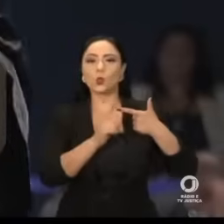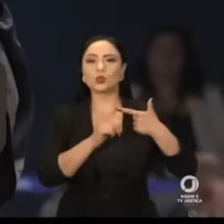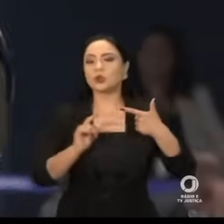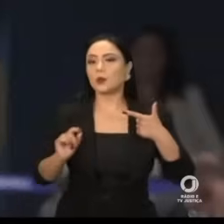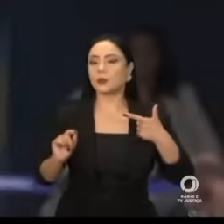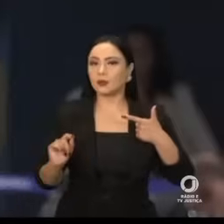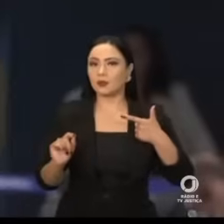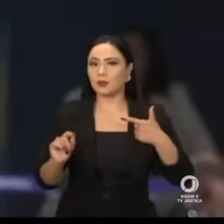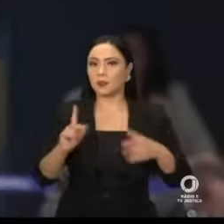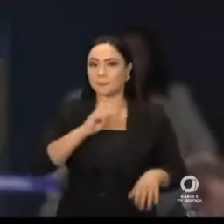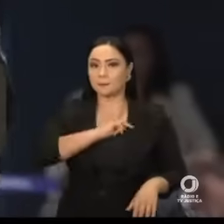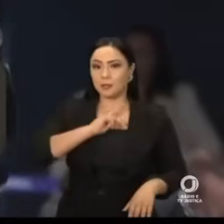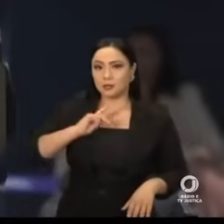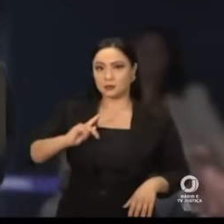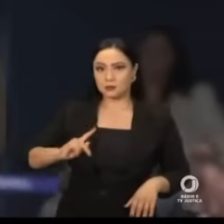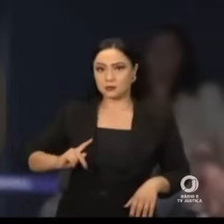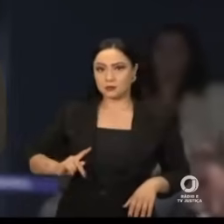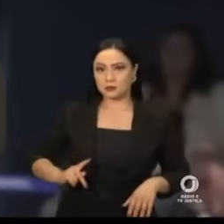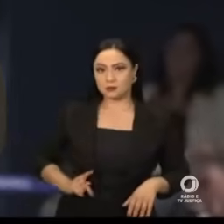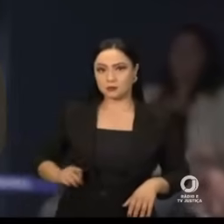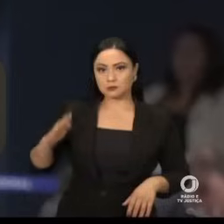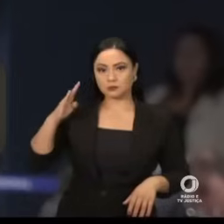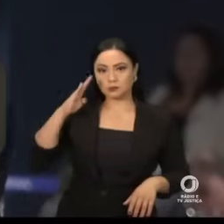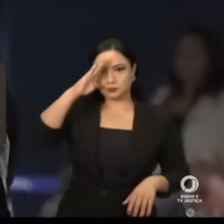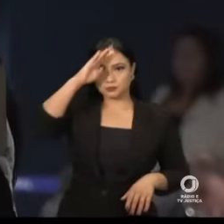o presidente